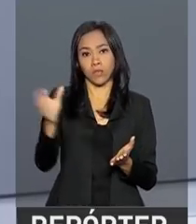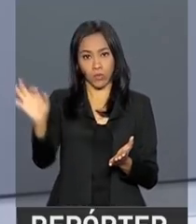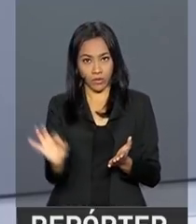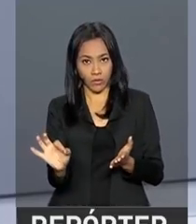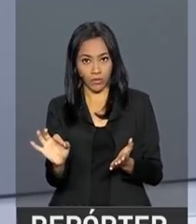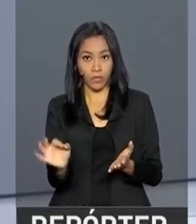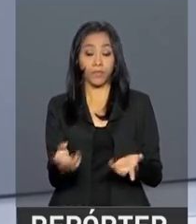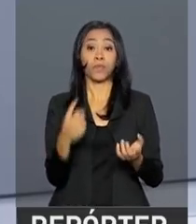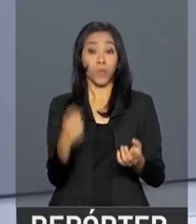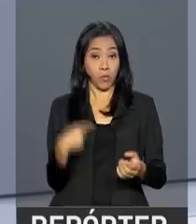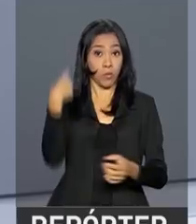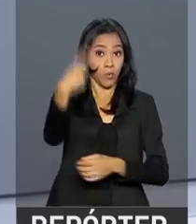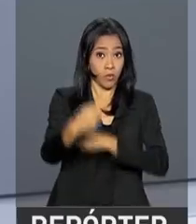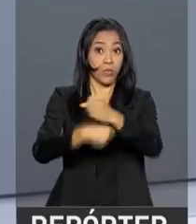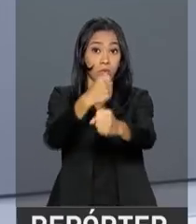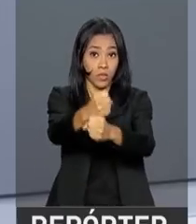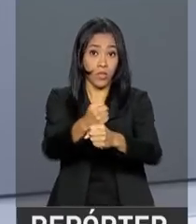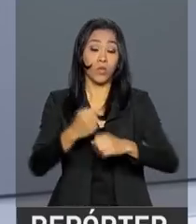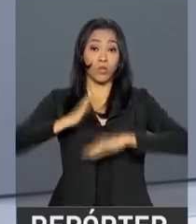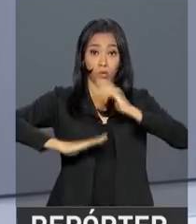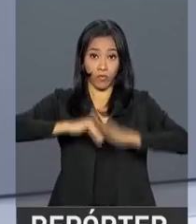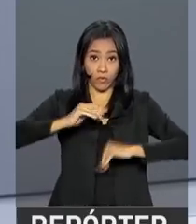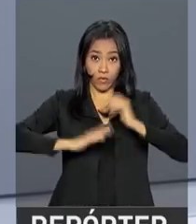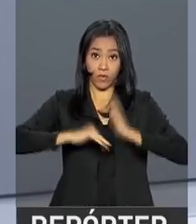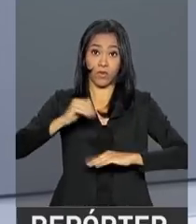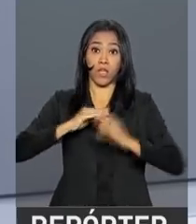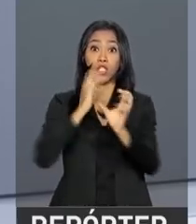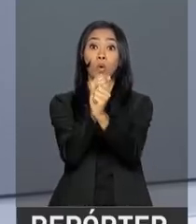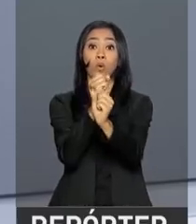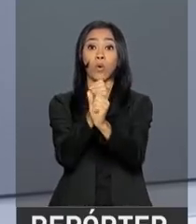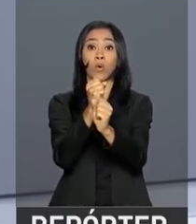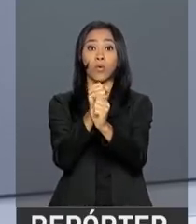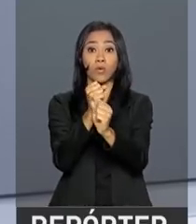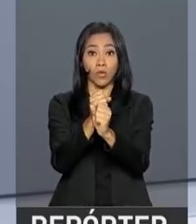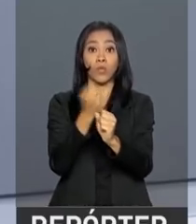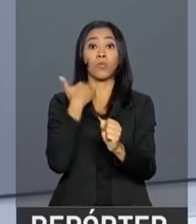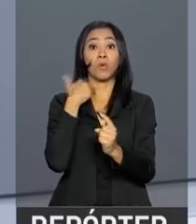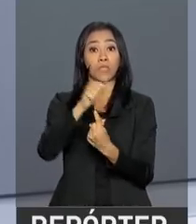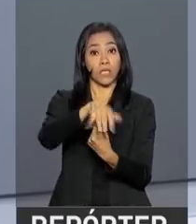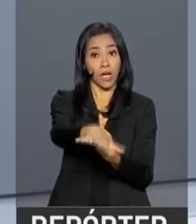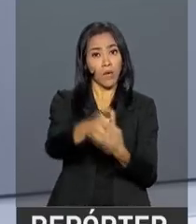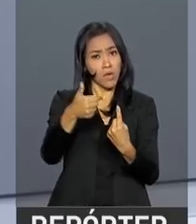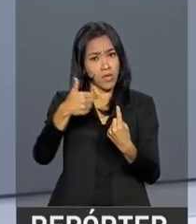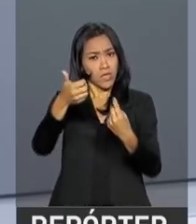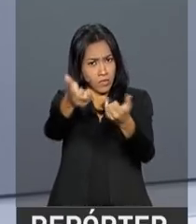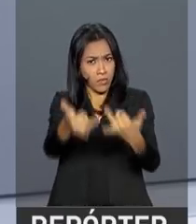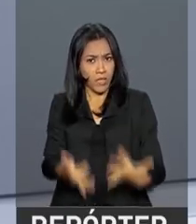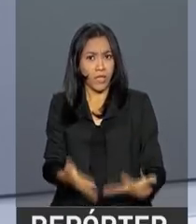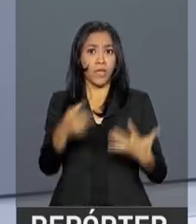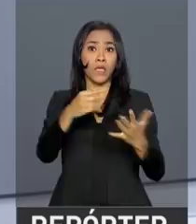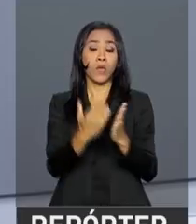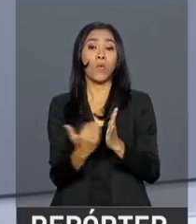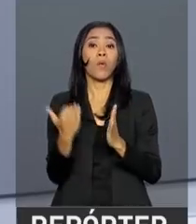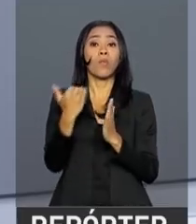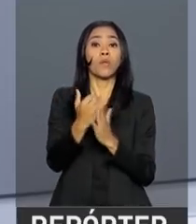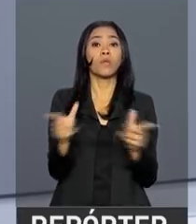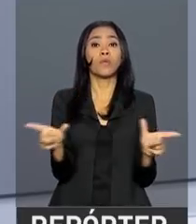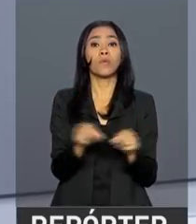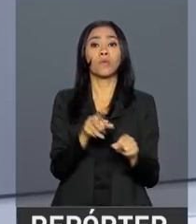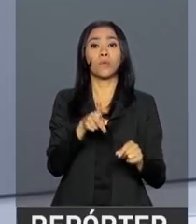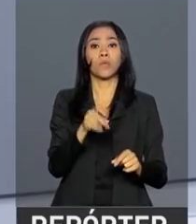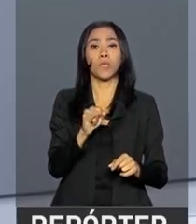para o ano que vem os economistas ouvidos pelo banco central apontam que o crescimento do produto interno bruto pode chegar a